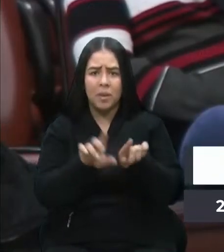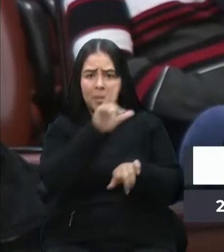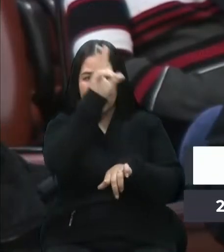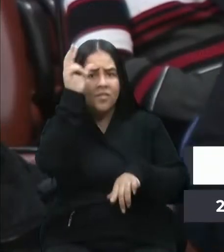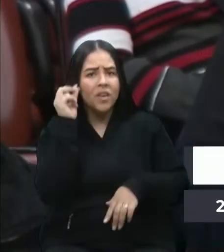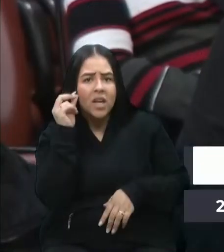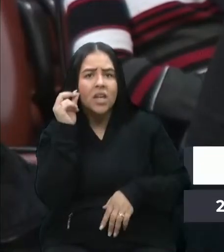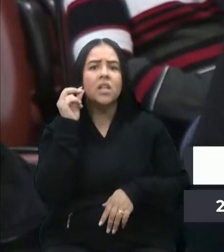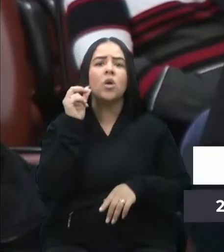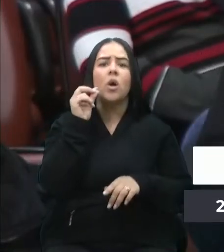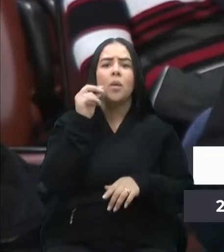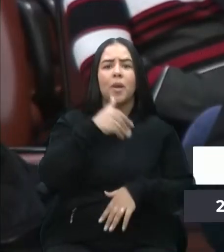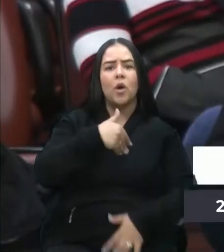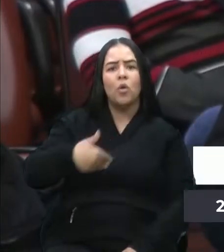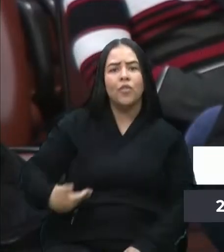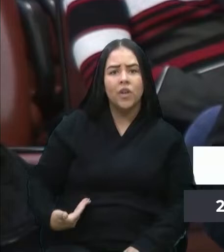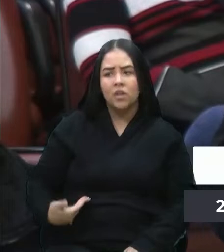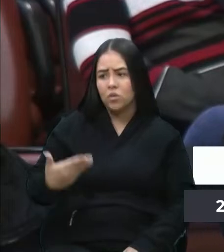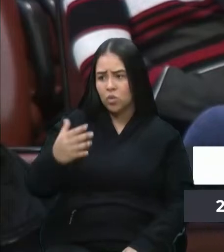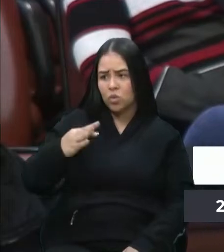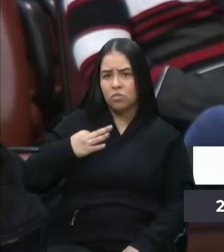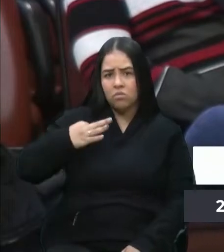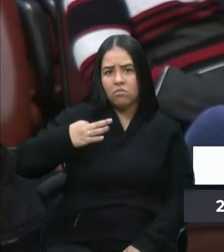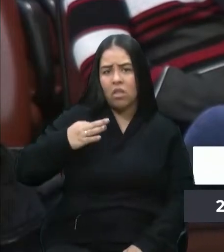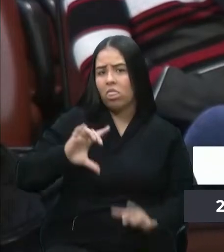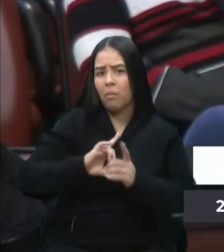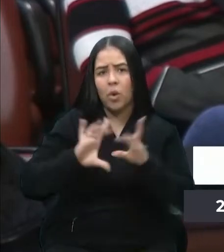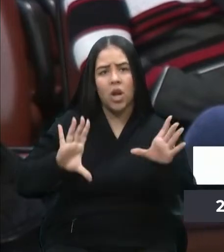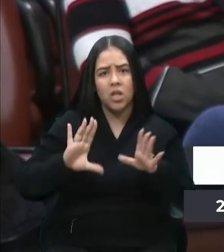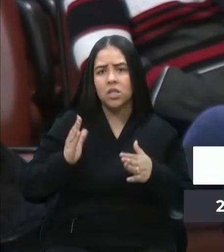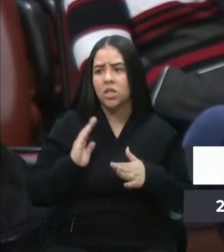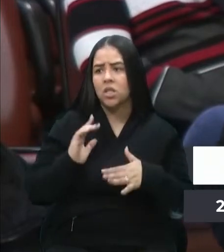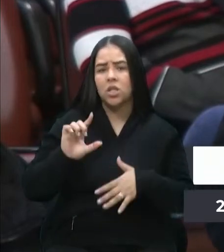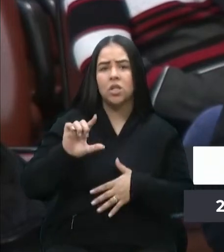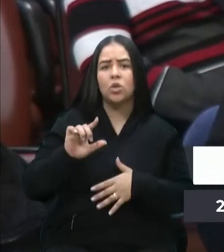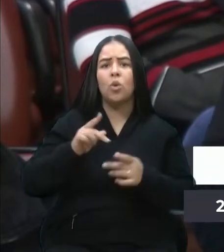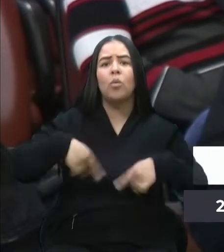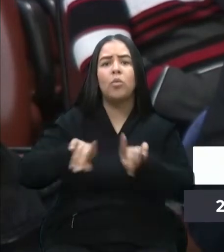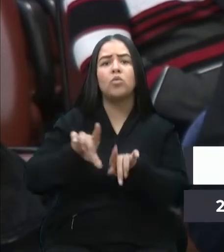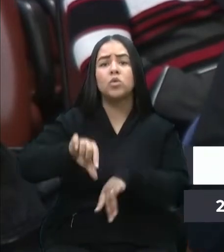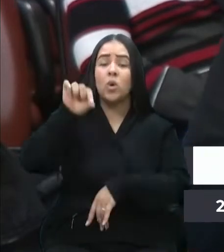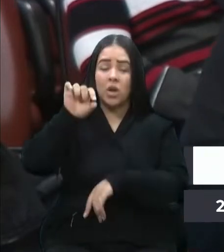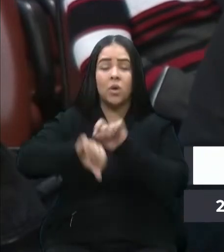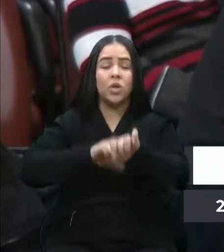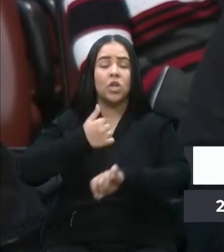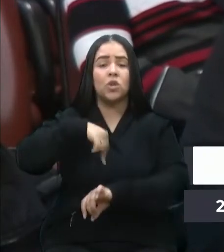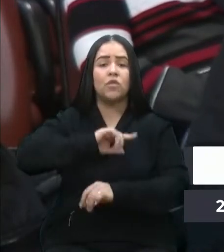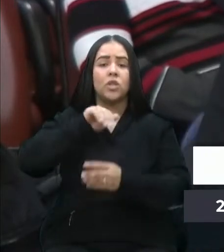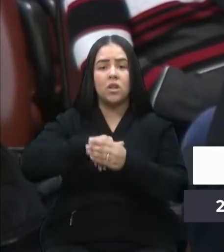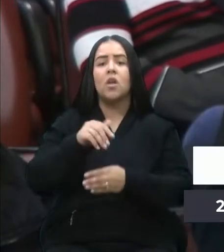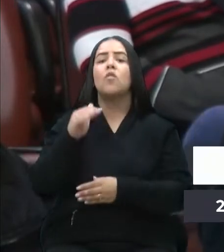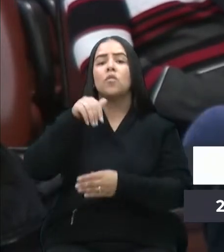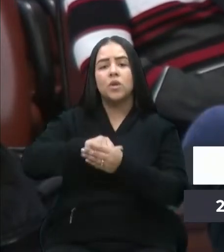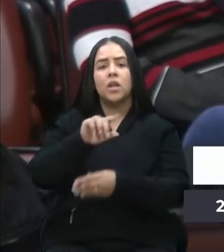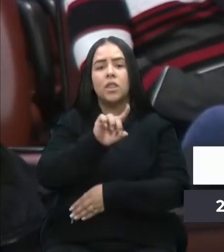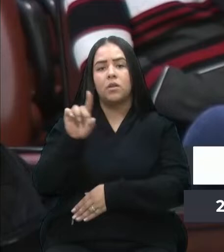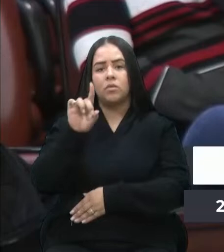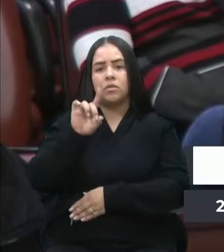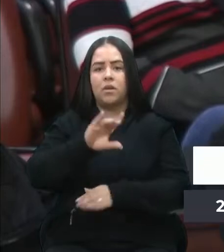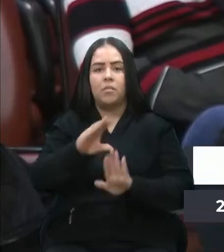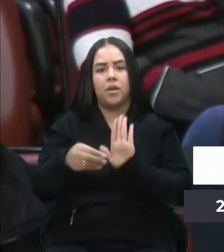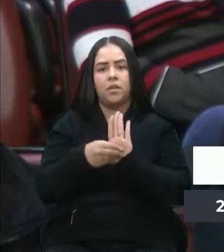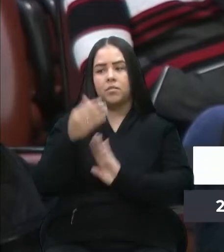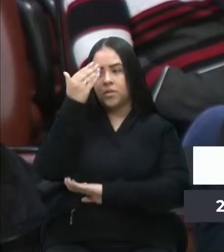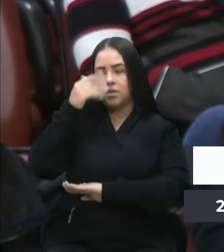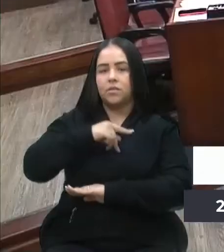existe um curso para ser governador. Tu se candidata de forma democrática e tu te elege. É isso que nós estamos votando, vereador. Então eu vou votar não essa emenda aí. Obrigado, presidente.